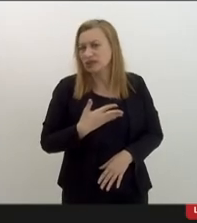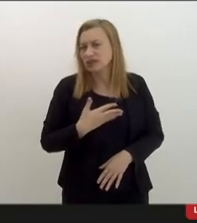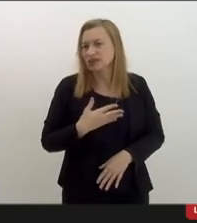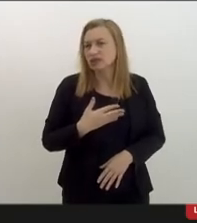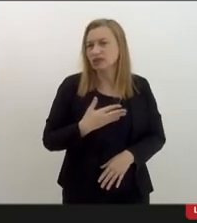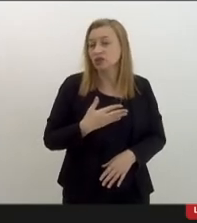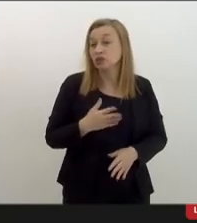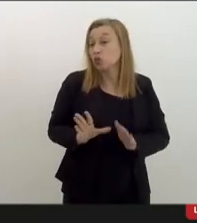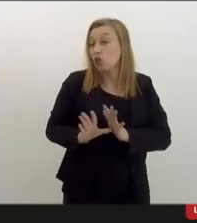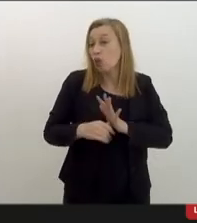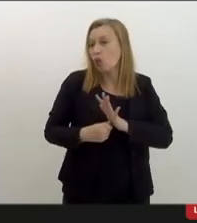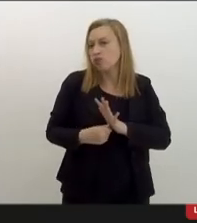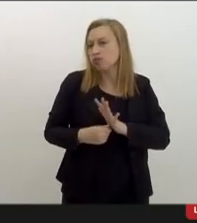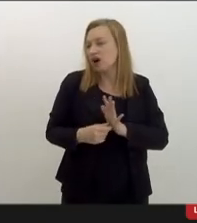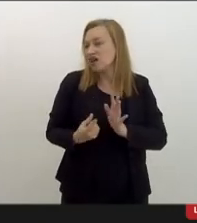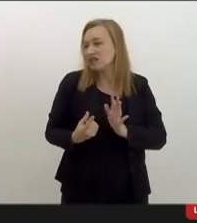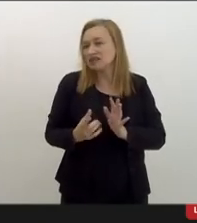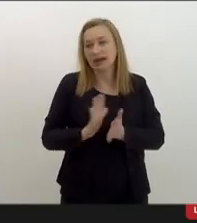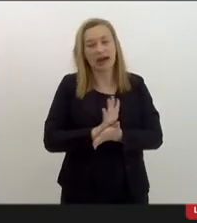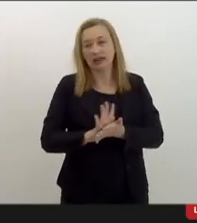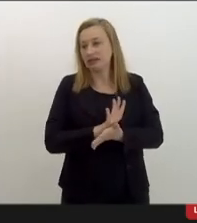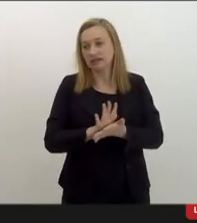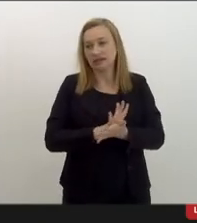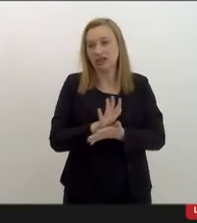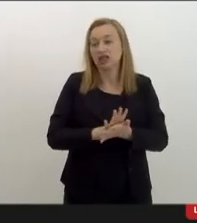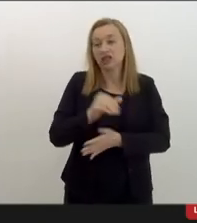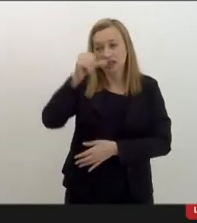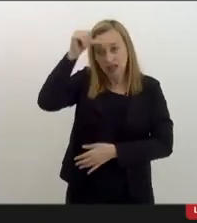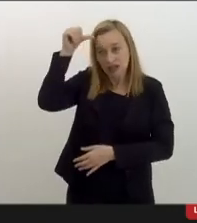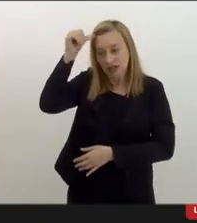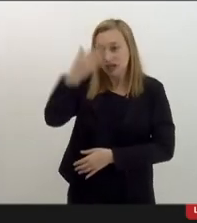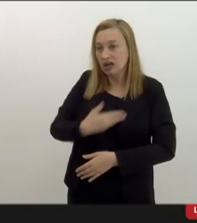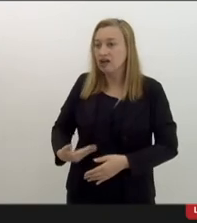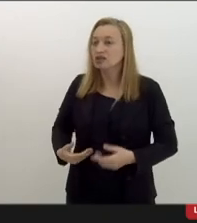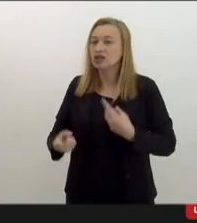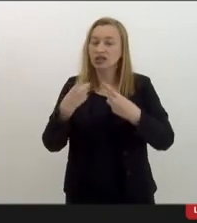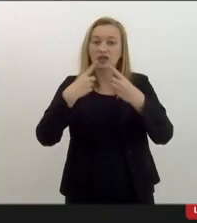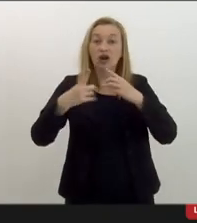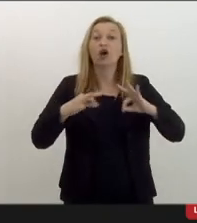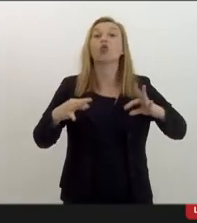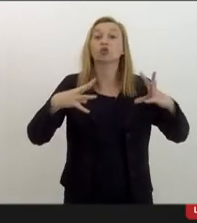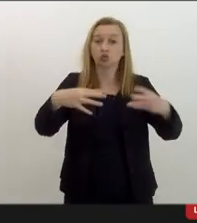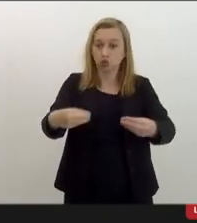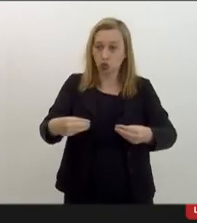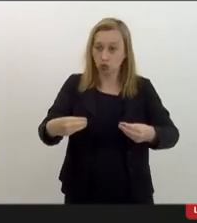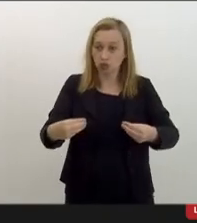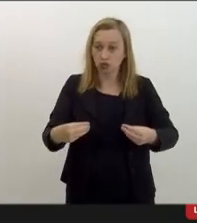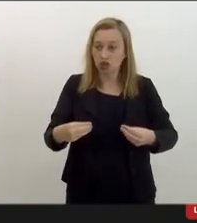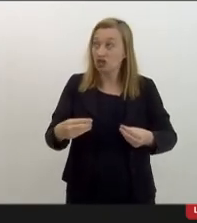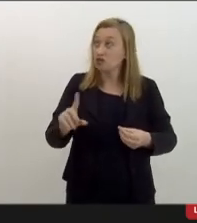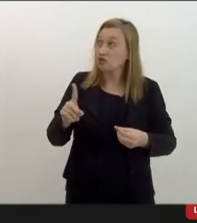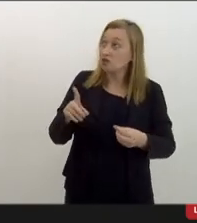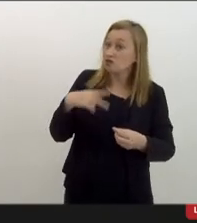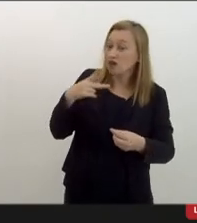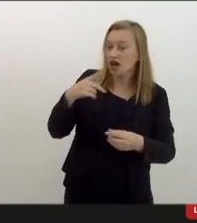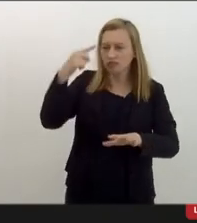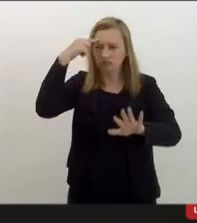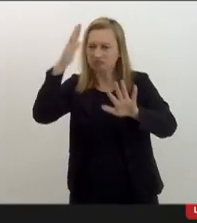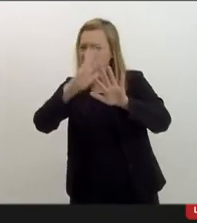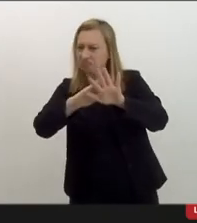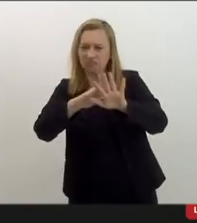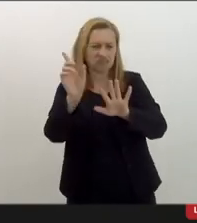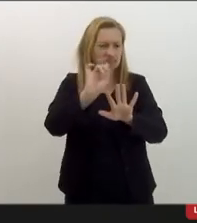refere à questão de esquema de corrupção contrário pode têm buscado que alugar diariamente com todo não ele não coloca questões ideológicas